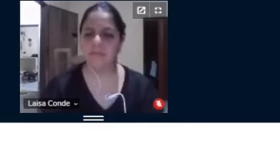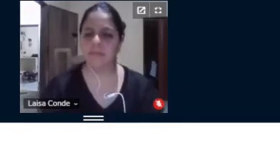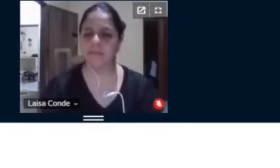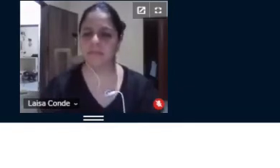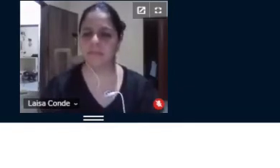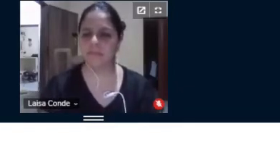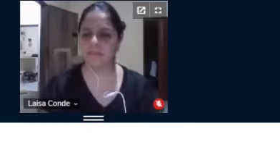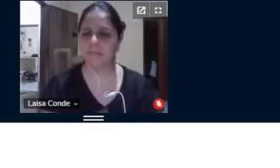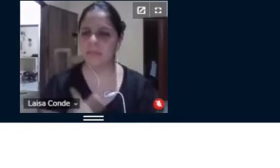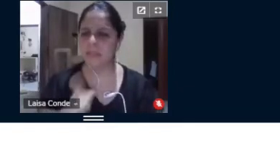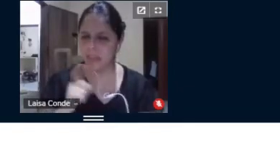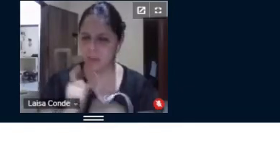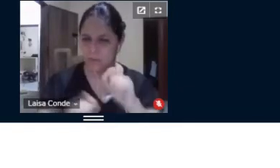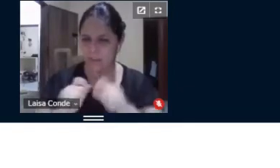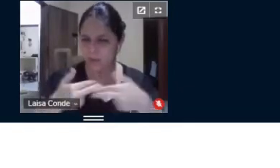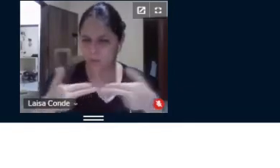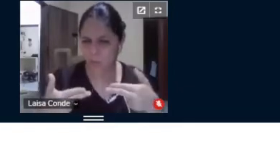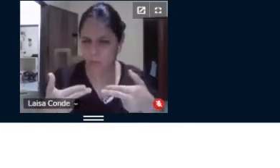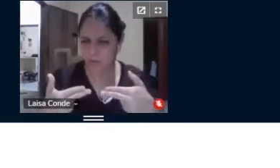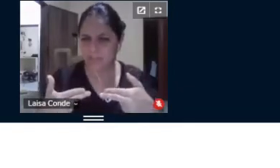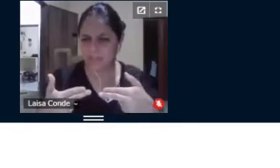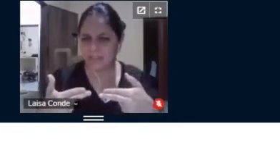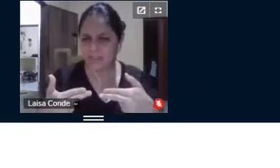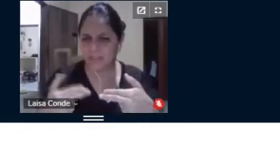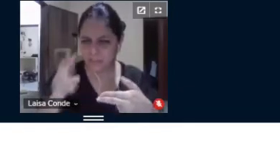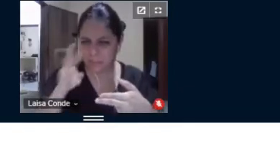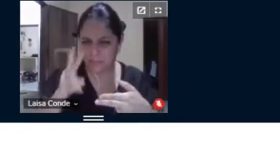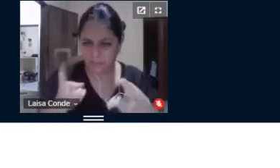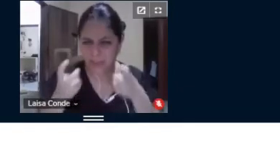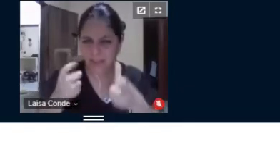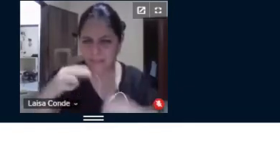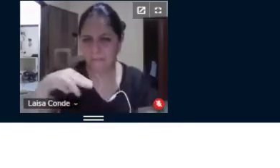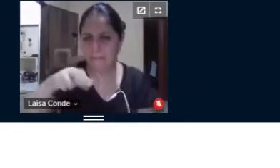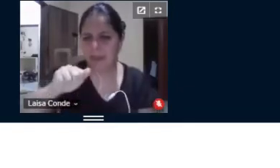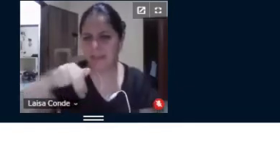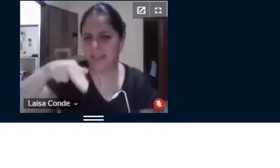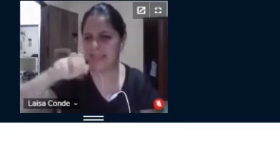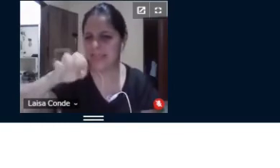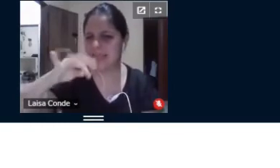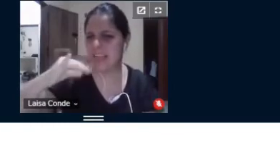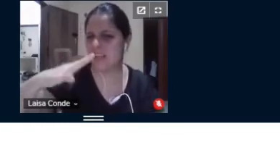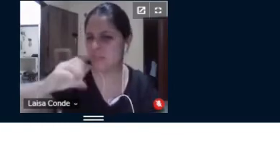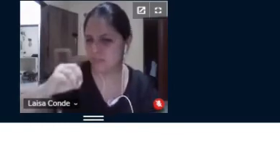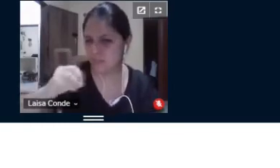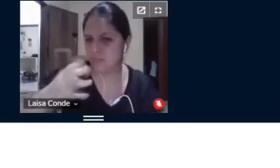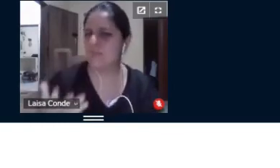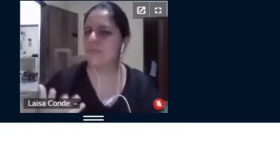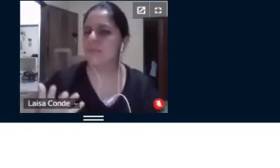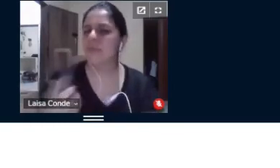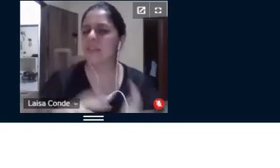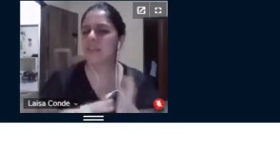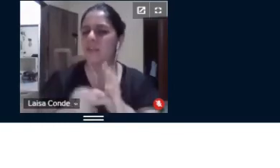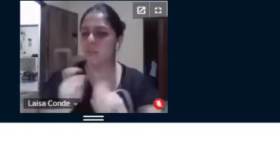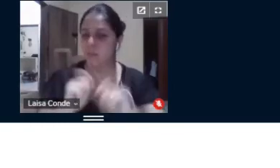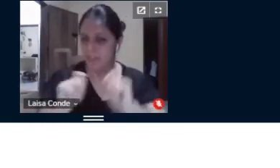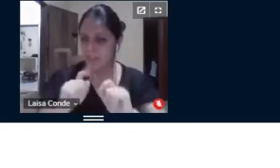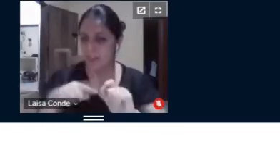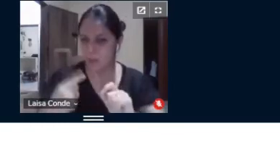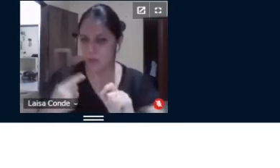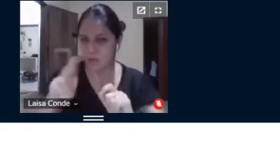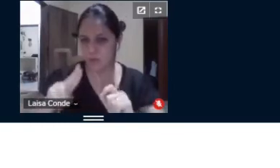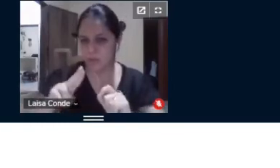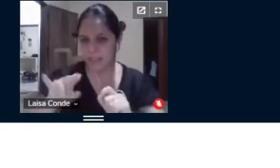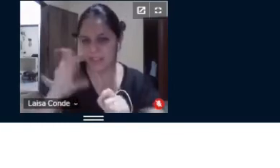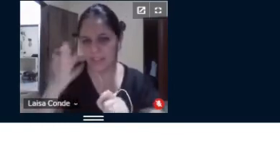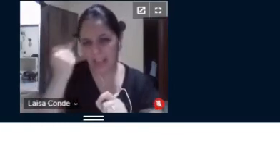A gente tem materiais que são magnéticos, não é isso? Então, são materiais que quando a gente coloca ali um ímã nele,